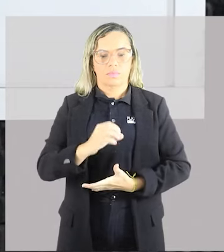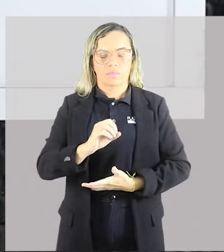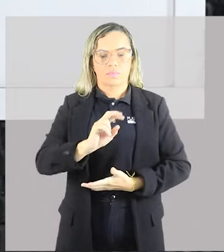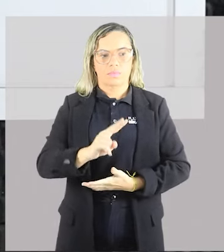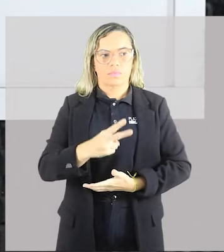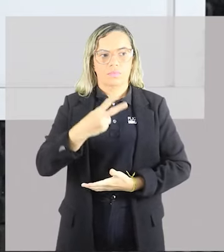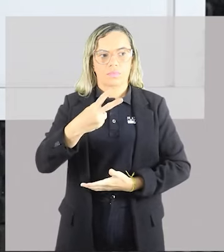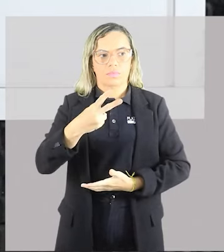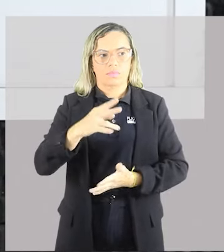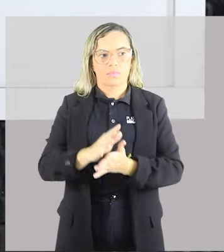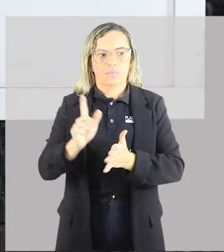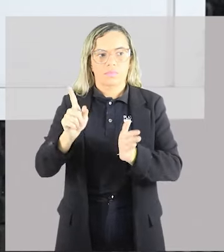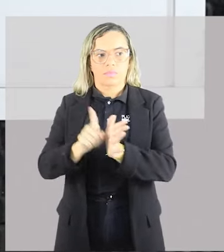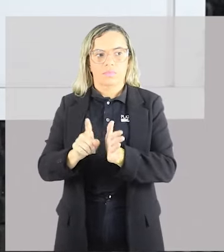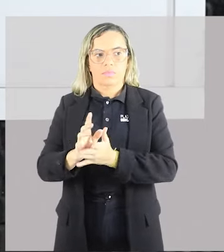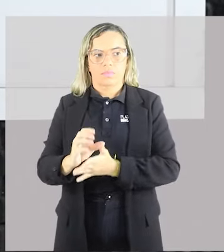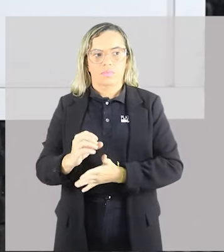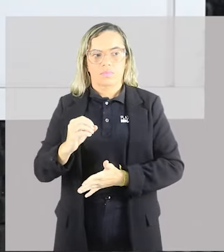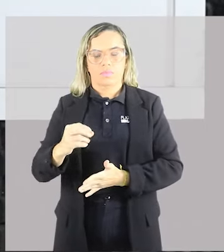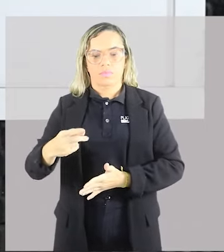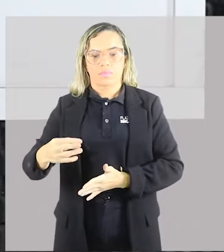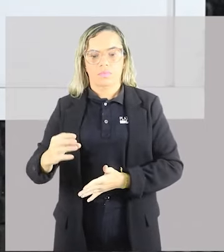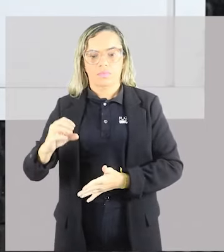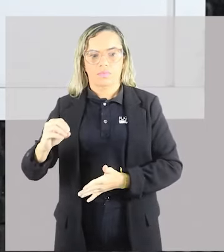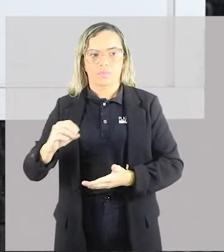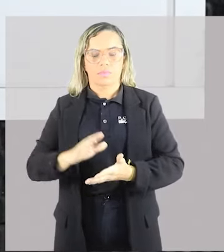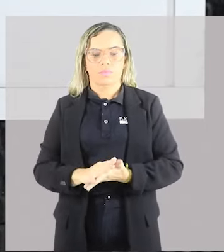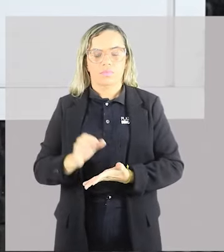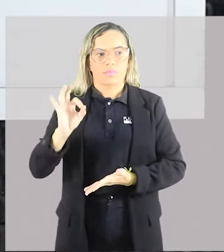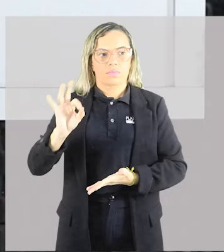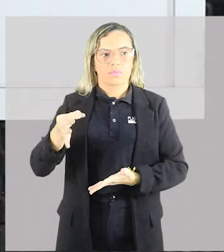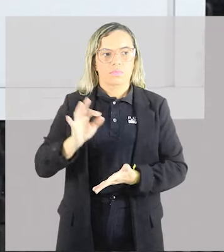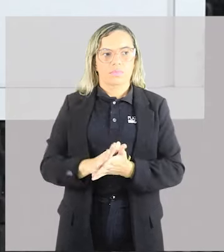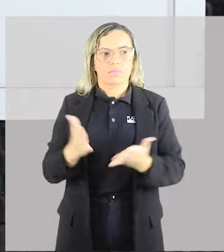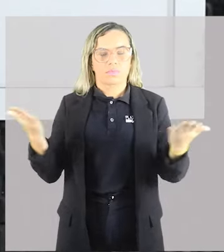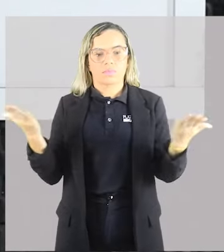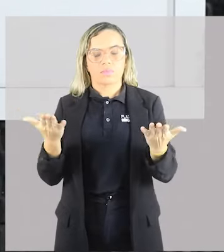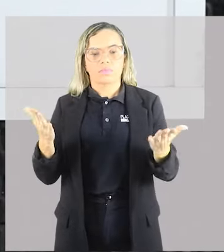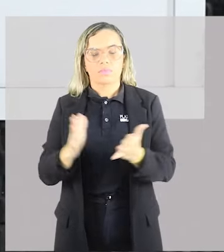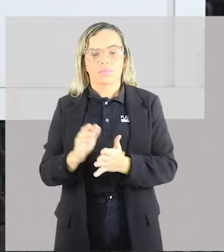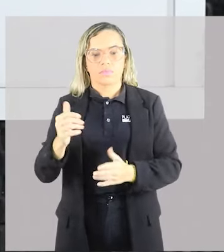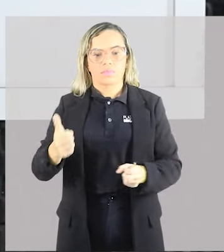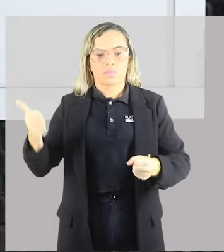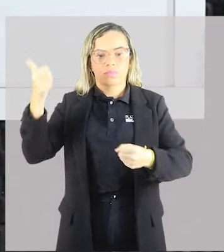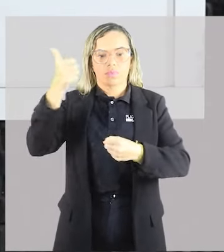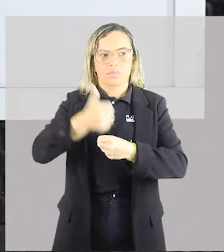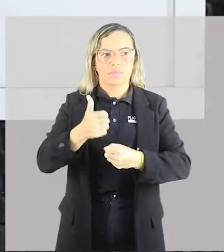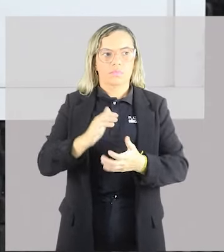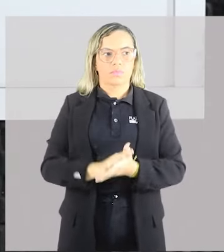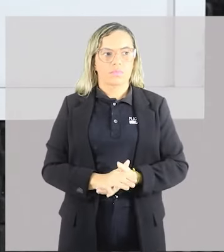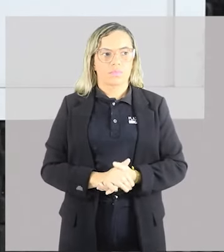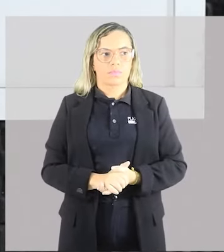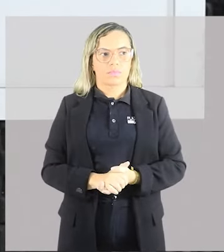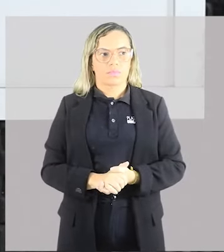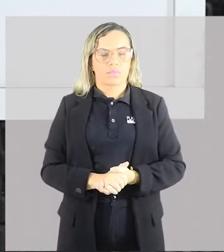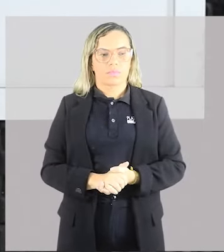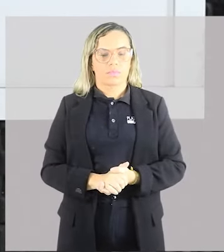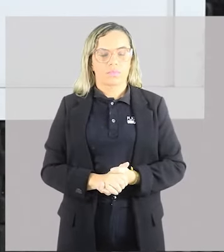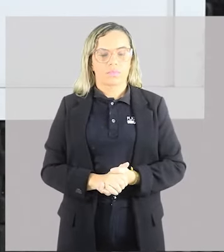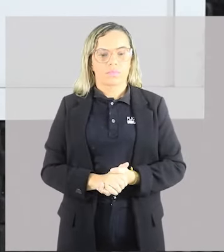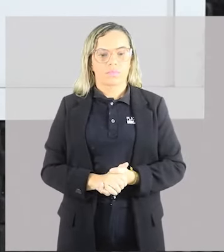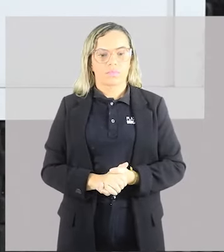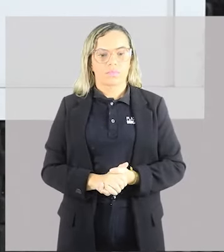- 0 que é ig a 0 certo agora vamos substituir aqui ó esse F de1